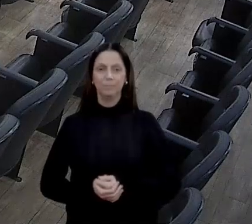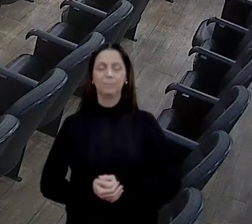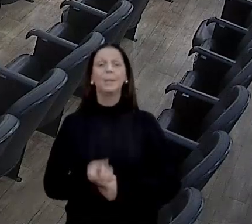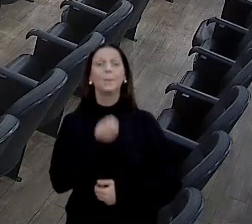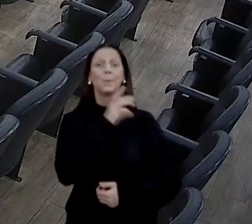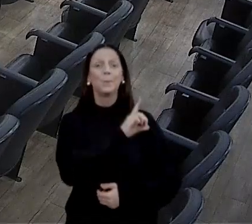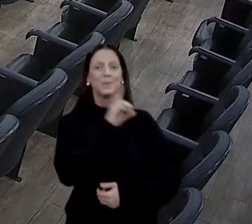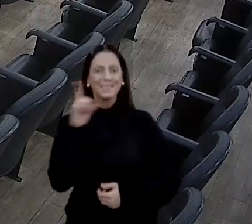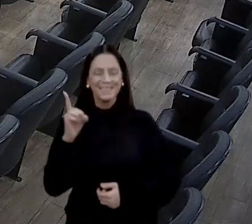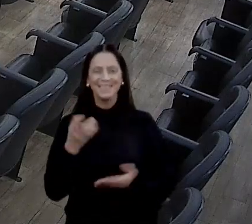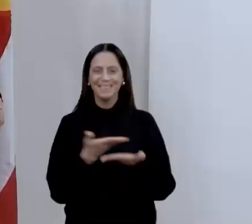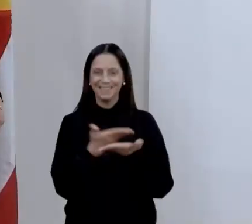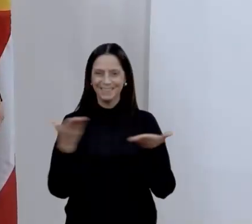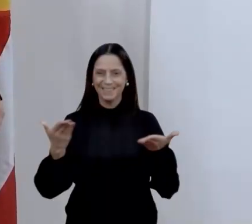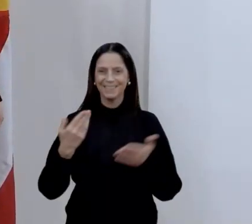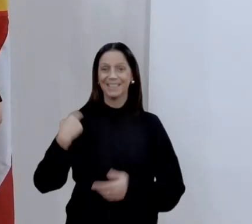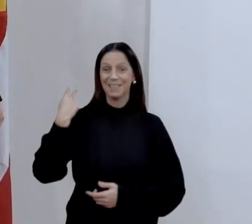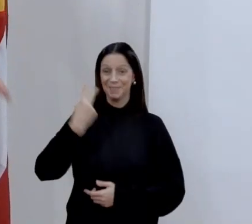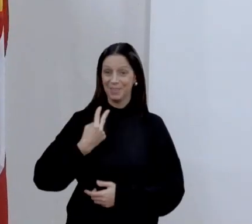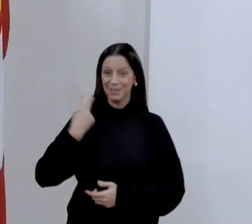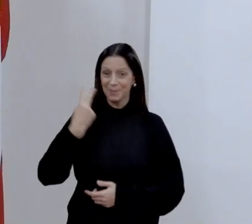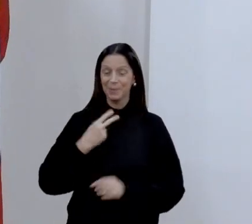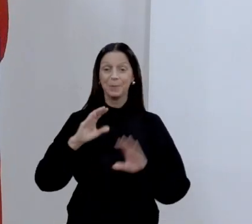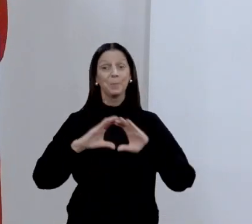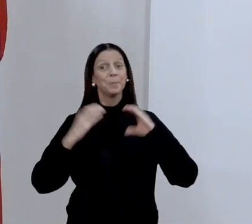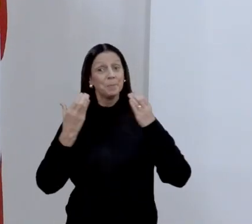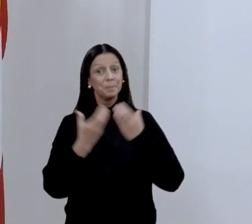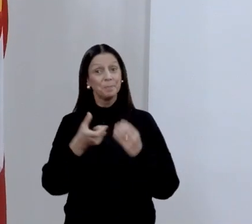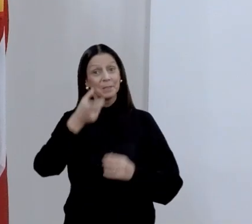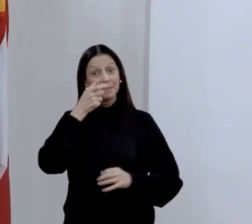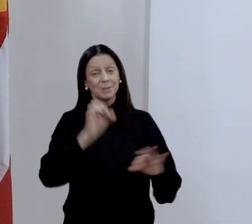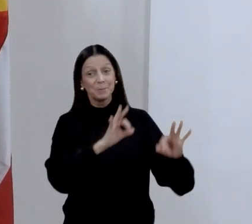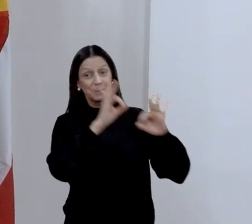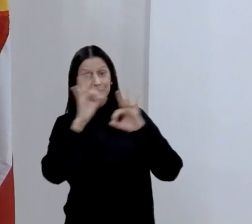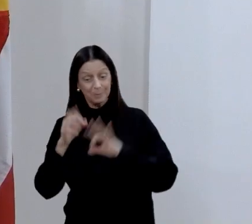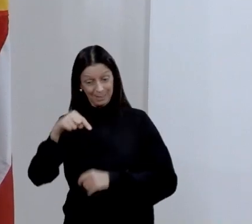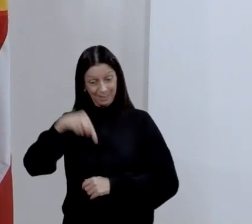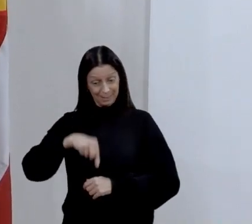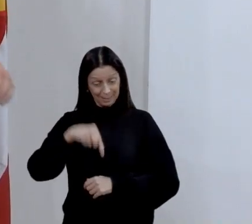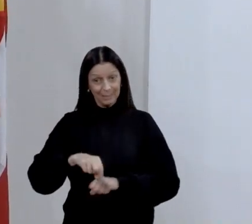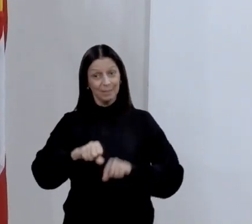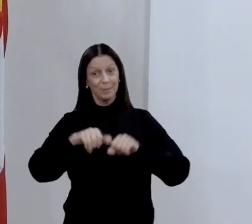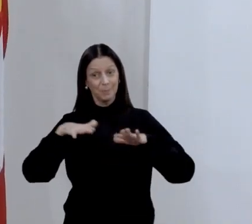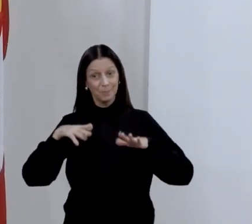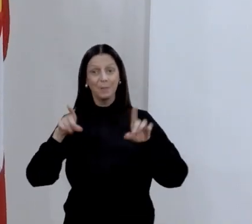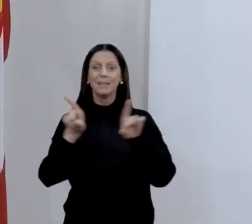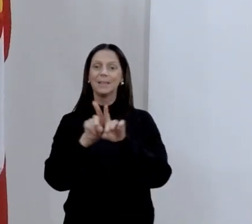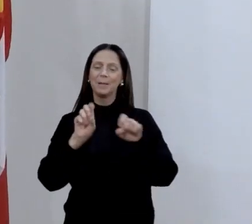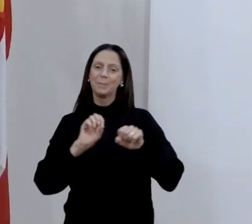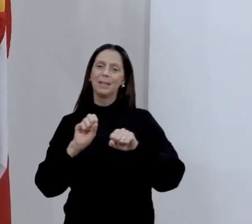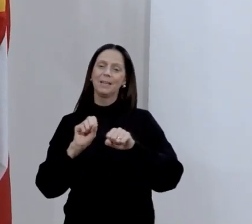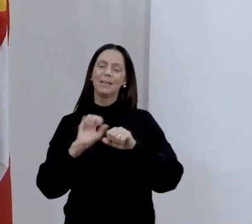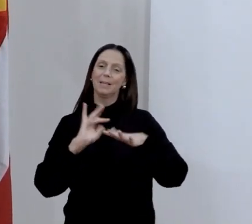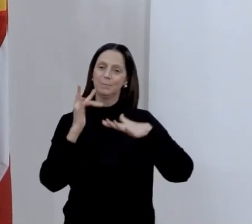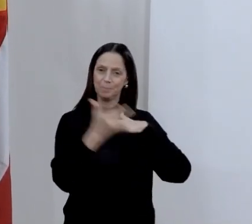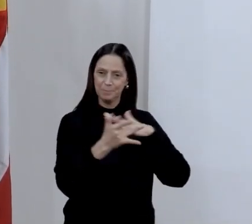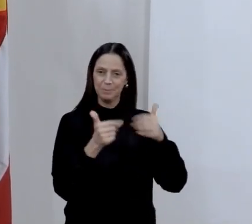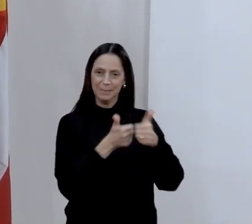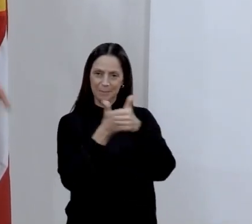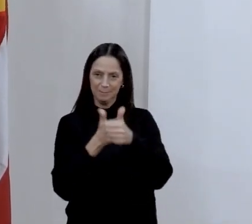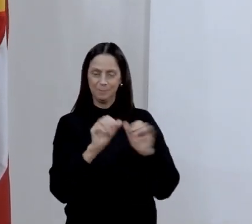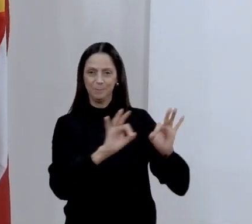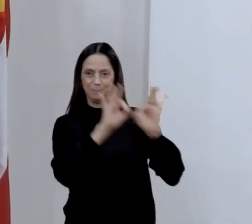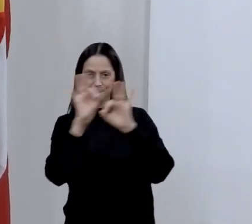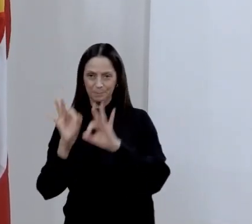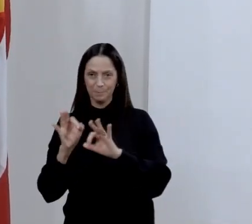Bom dia, vereadores, comunidade que nos acompanha, tanto aqui quanto nas redes sociais. Fui procurado por moradores do bairro Garcia